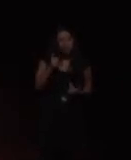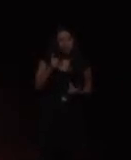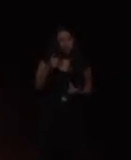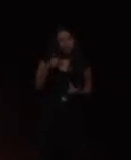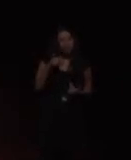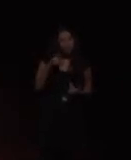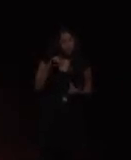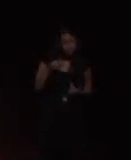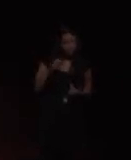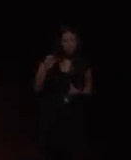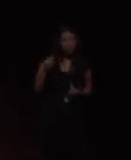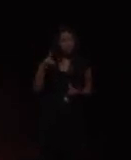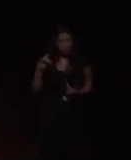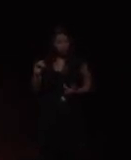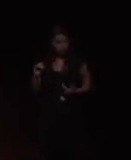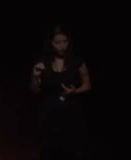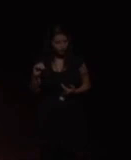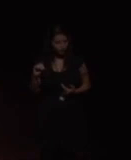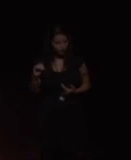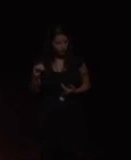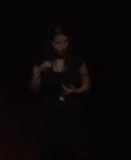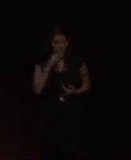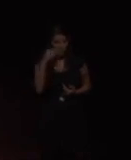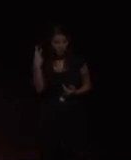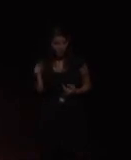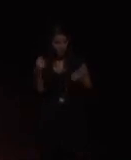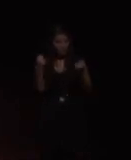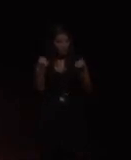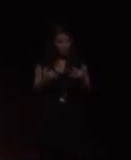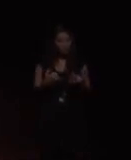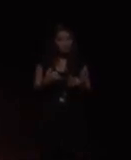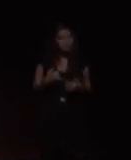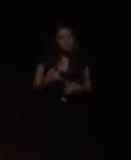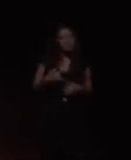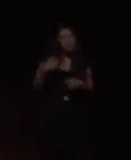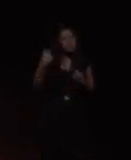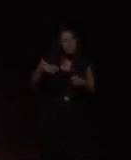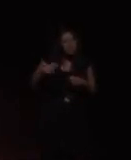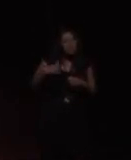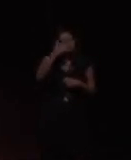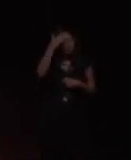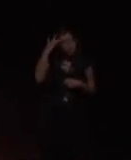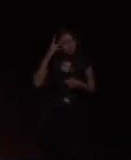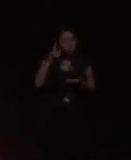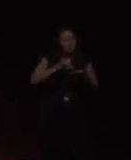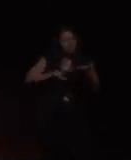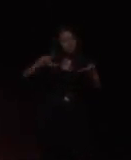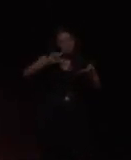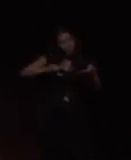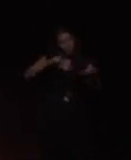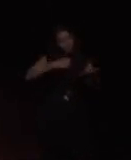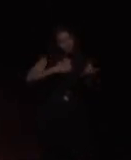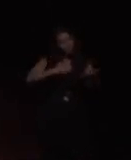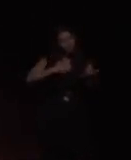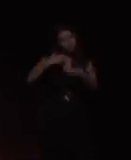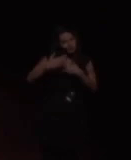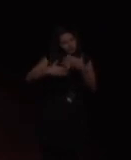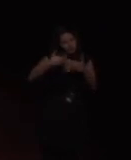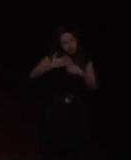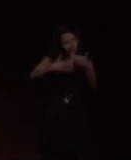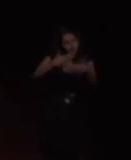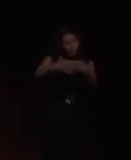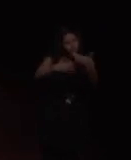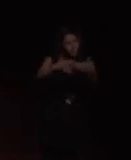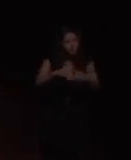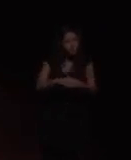necessitam construir. Não sei se é um livro grande e tal, da experiência específica, particular dos